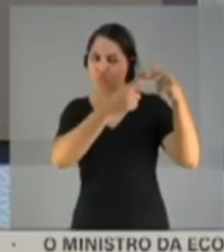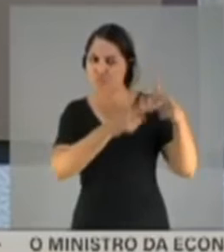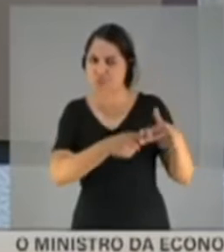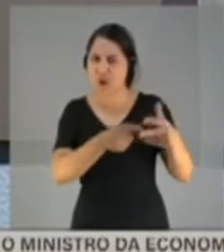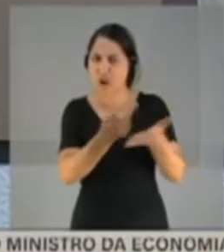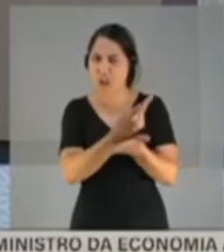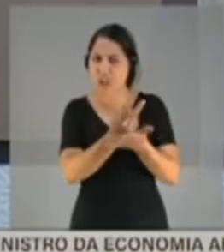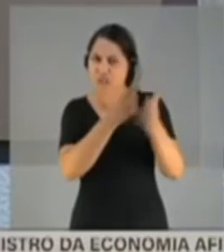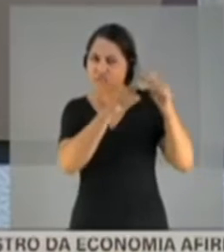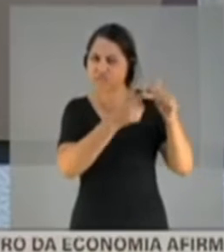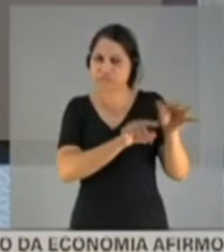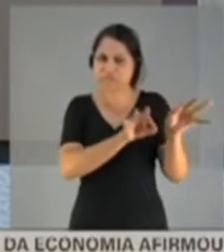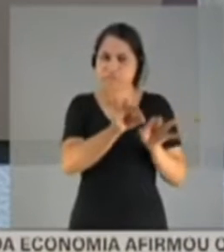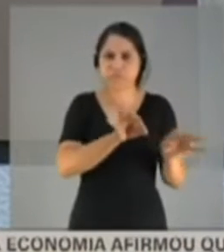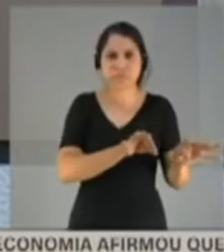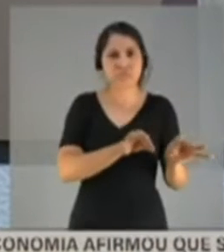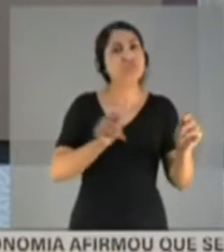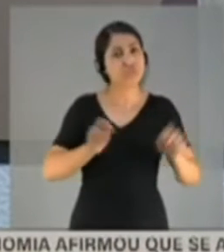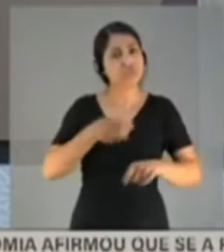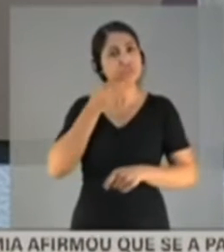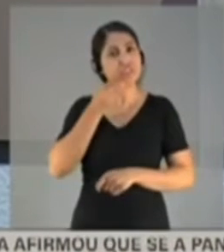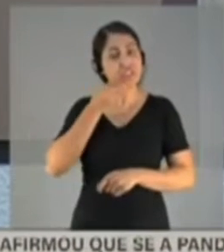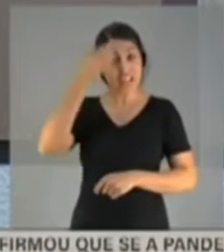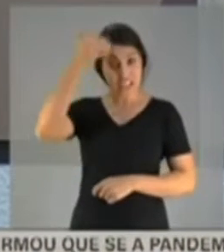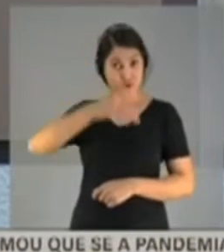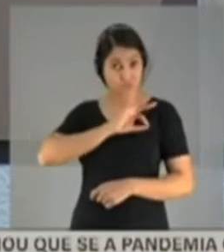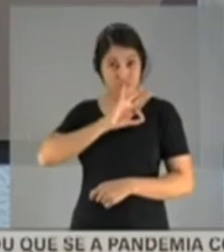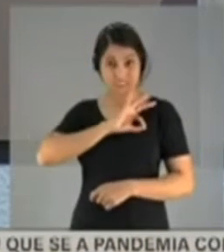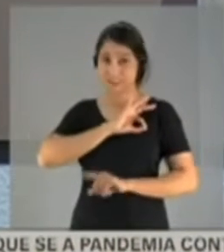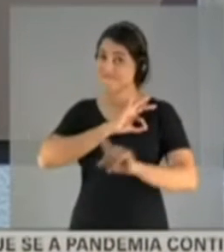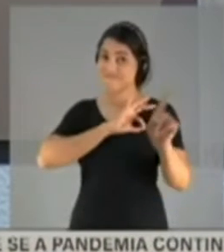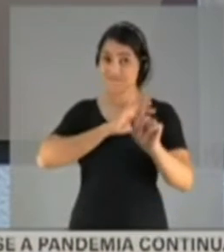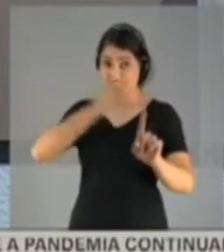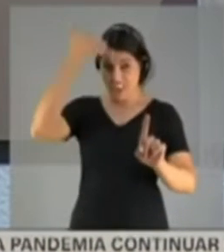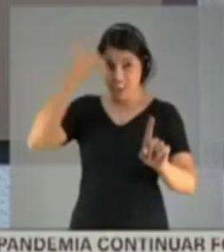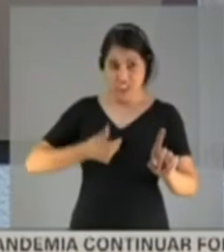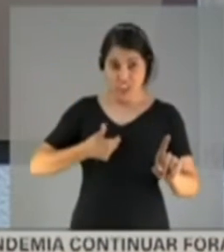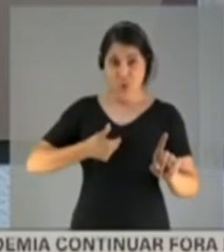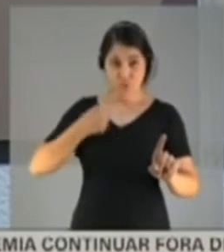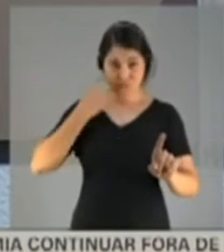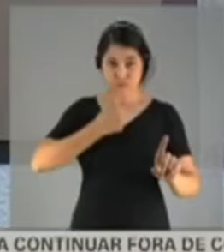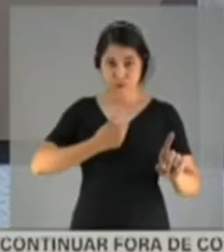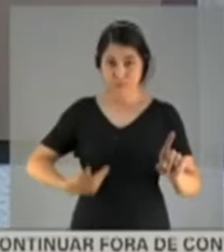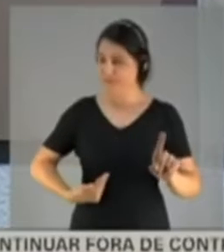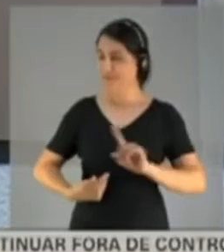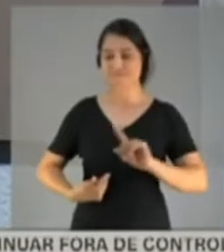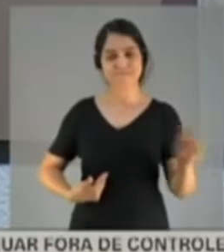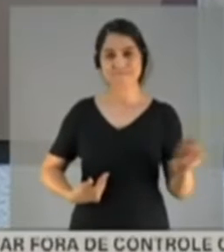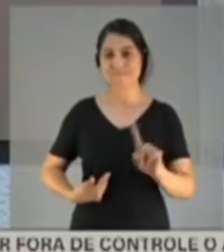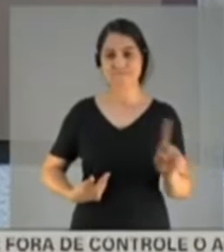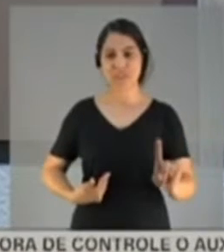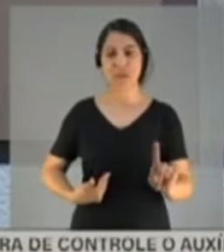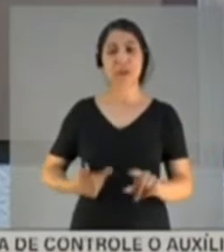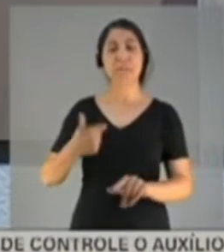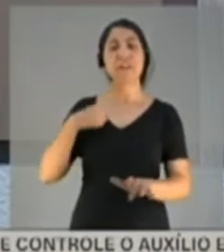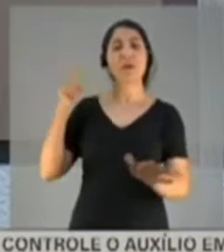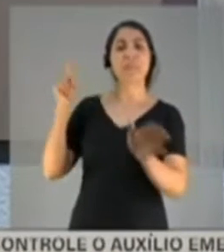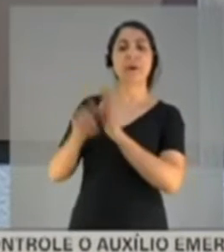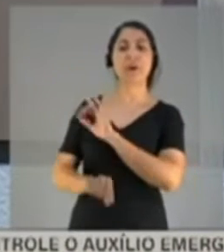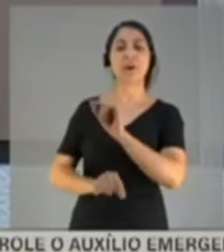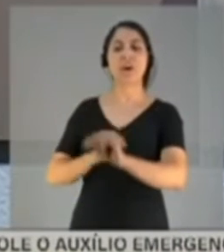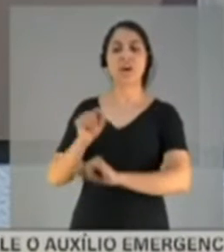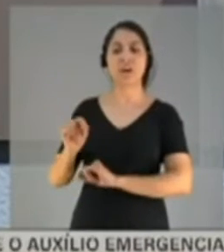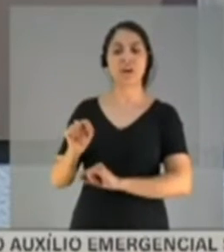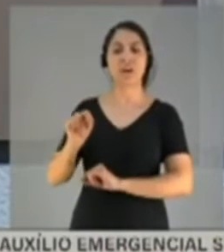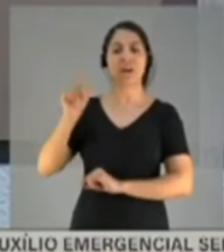policial, não sou promotor de justiça, não sou investigador. Eu levei para a pessoa certa, na minha opinião, que deveria dar